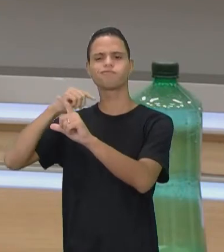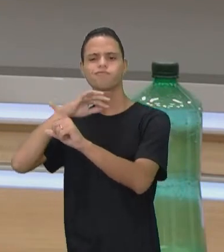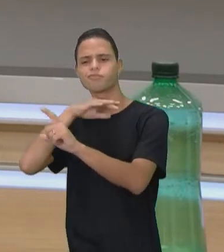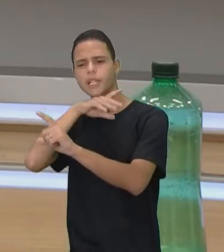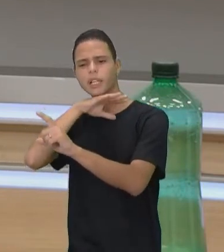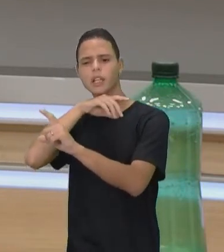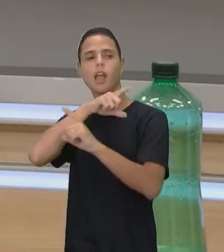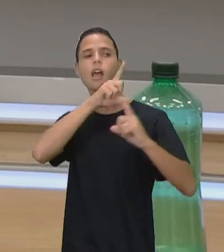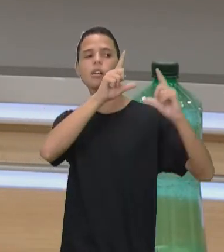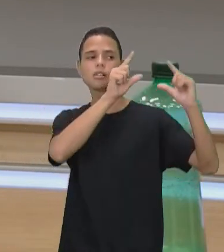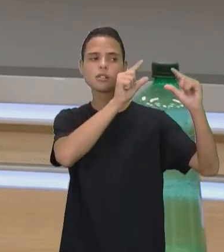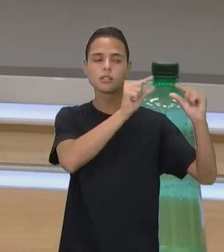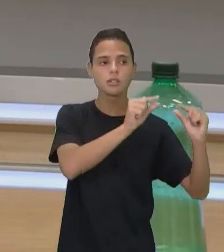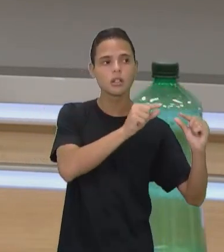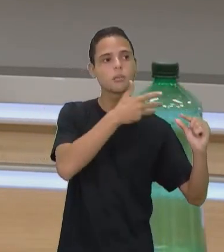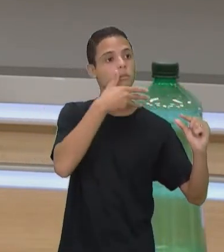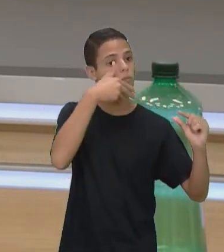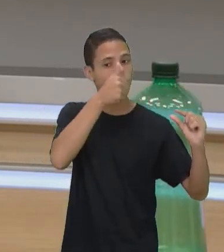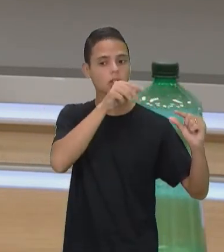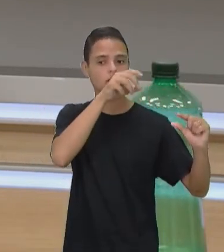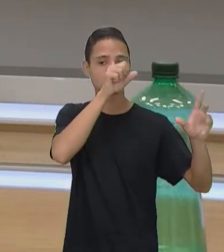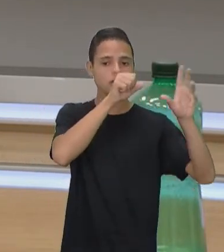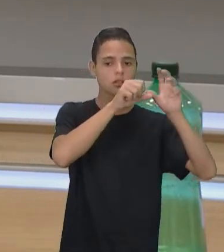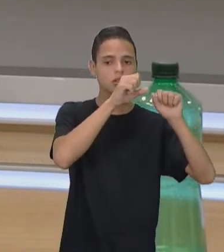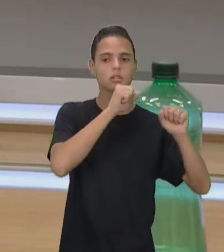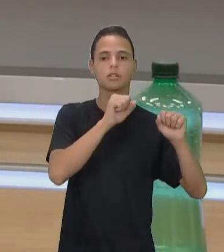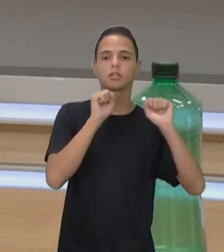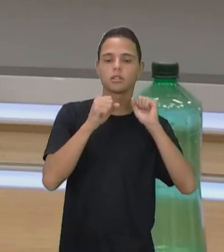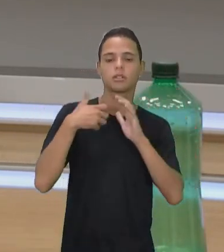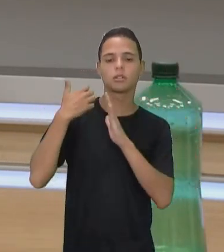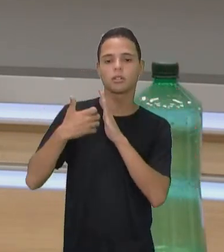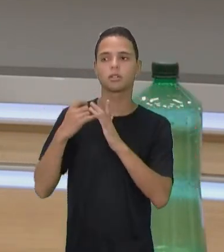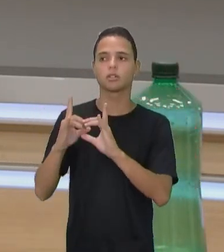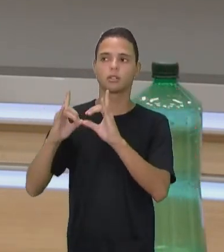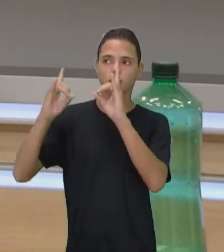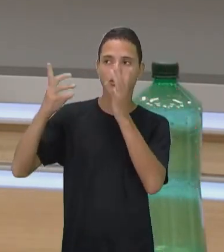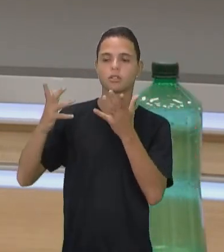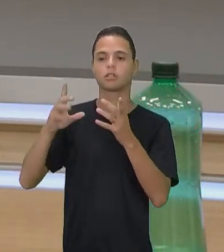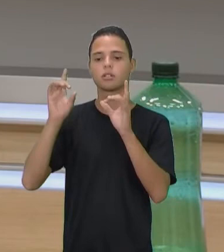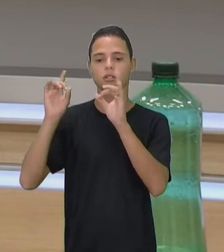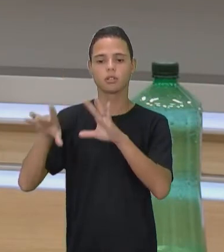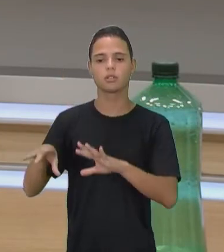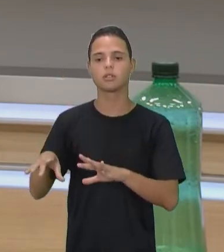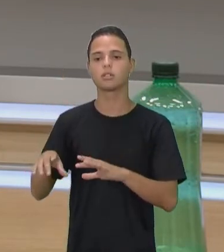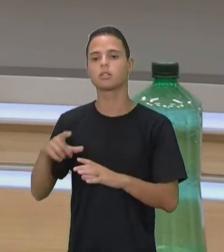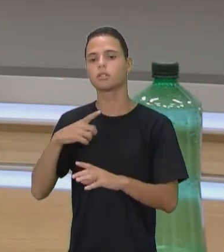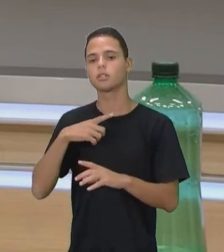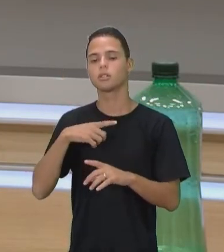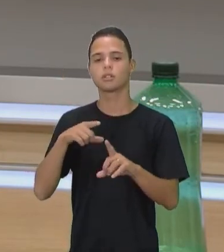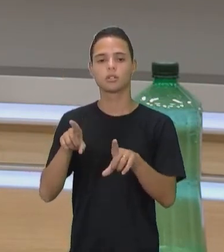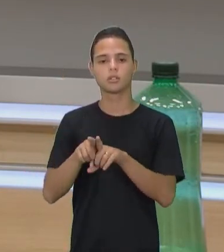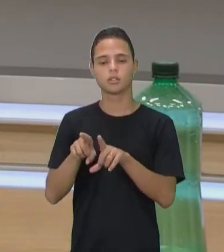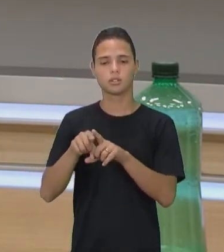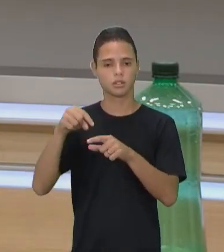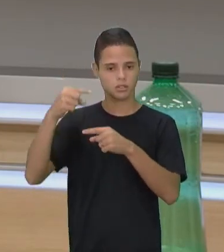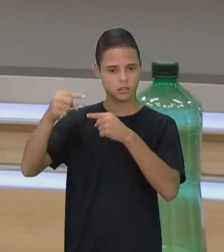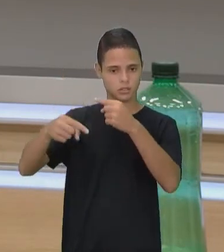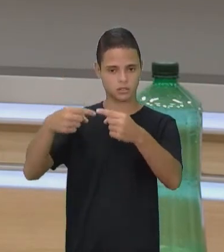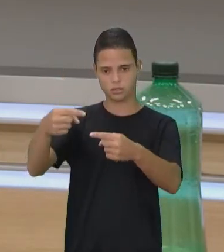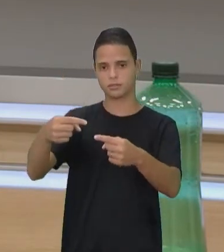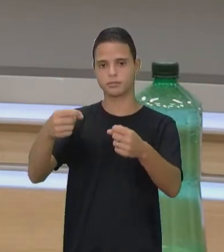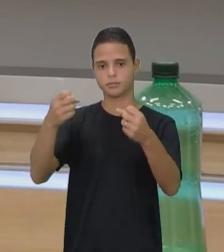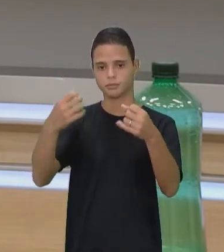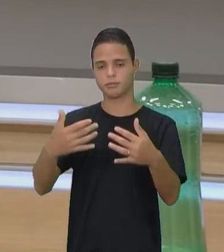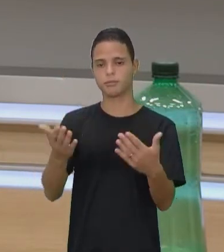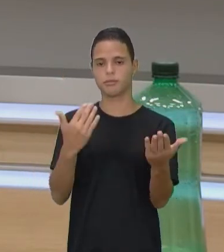vindo tanto de indústrias, tanto de lixões, a gente também tem uma outra coisa muito importante que a gente vai falar depois, e bem depois,